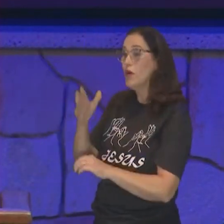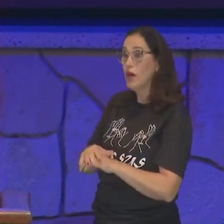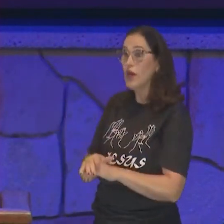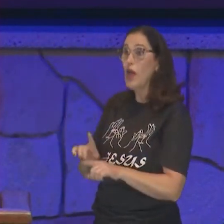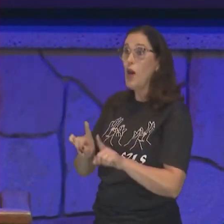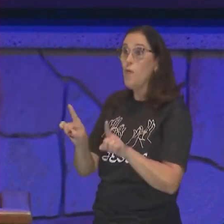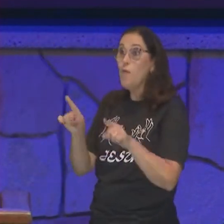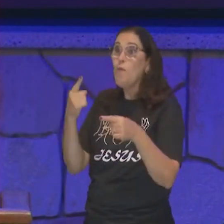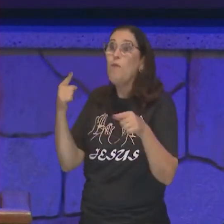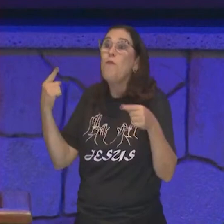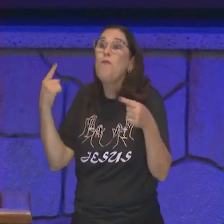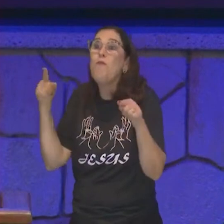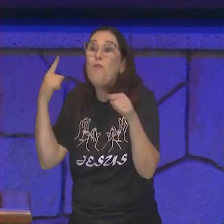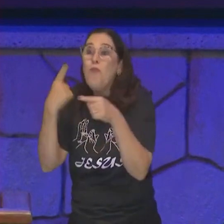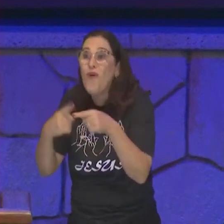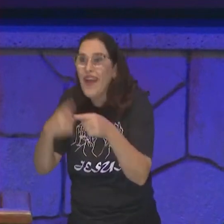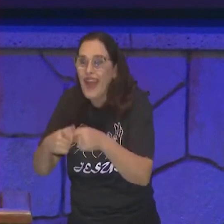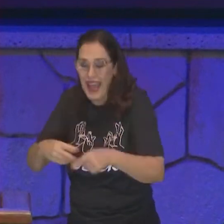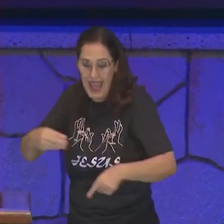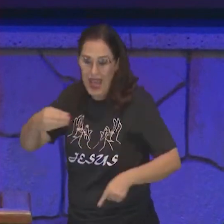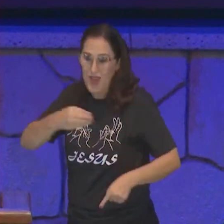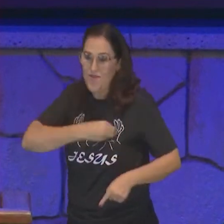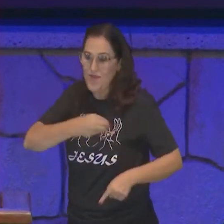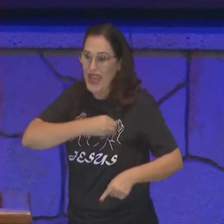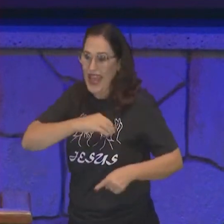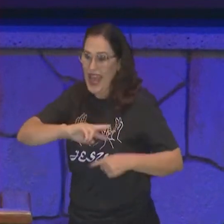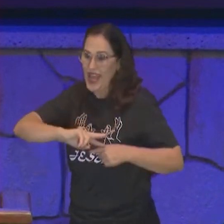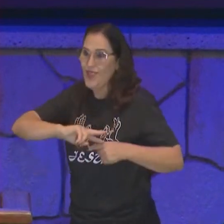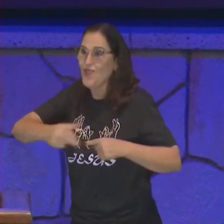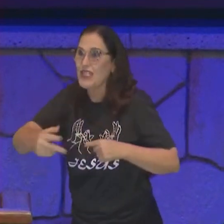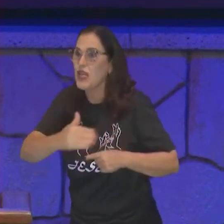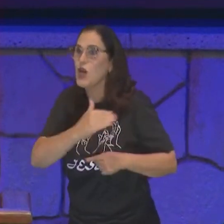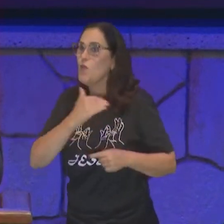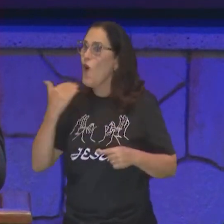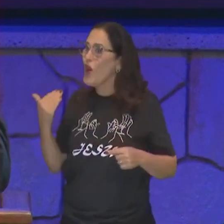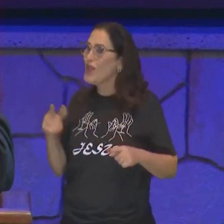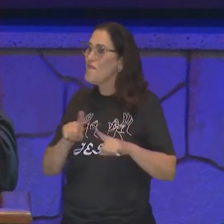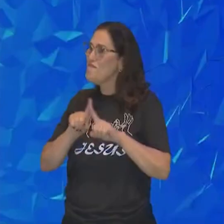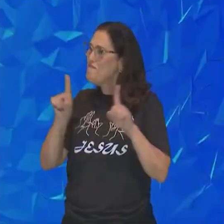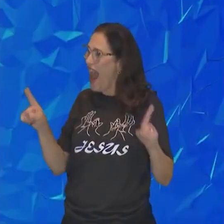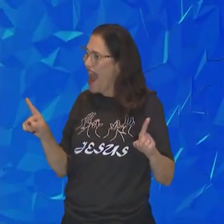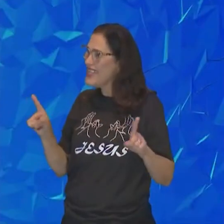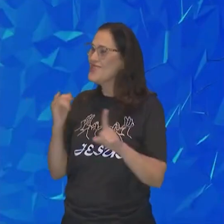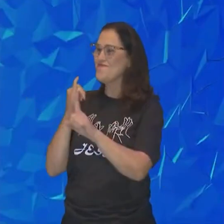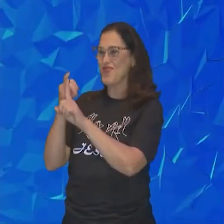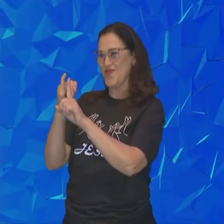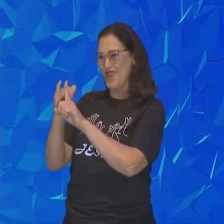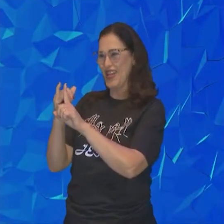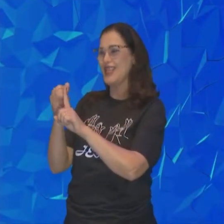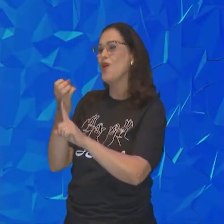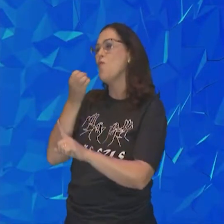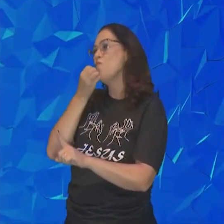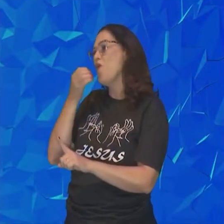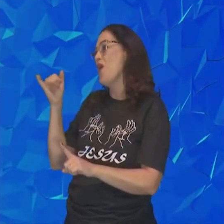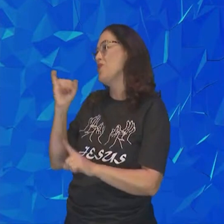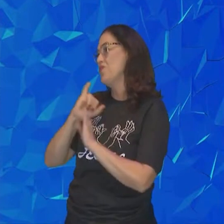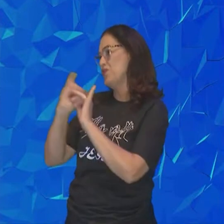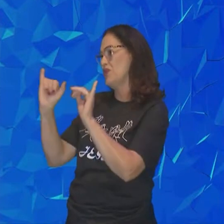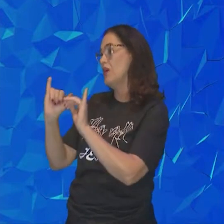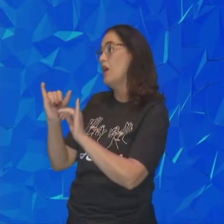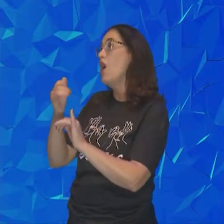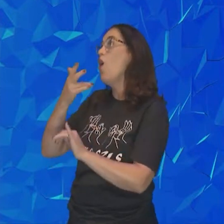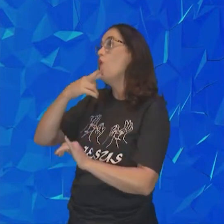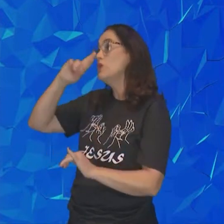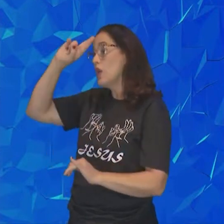do pecado é a morte. Mas o profeta disse no verso 13, lá no finalzinho, também o Senhor te